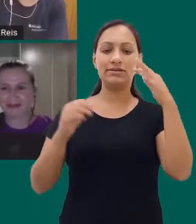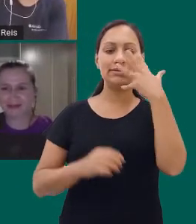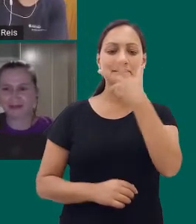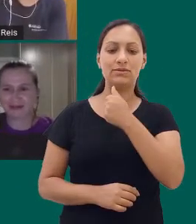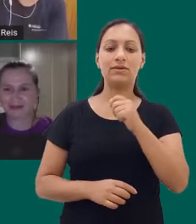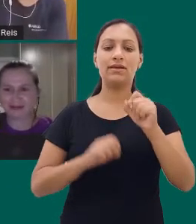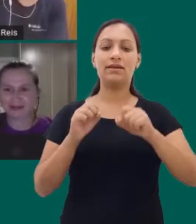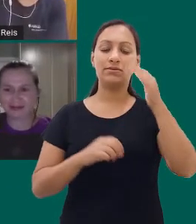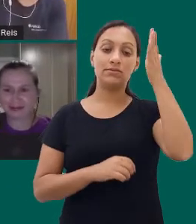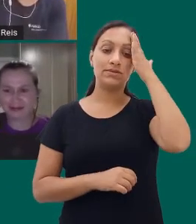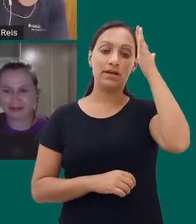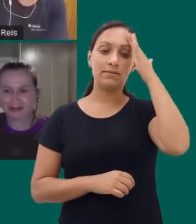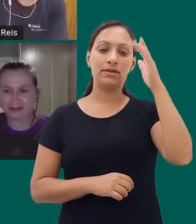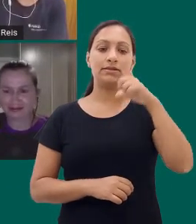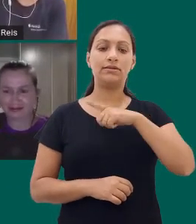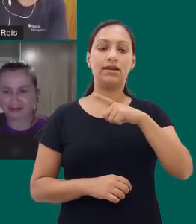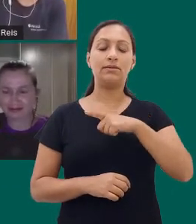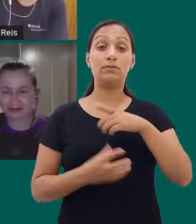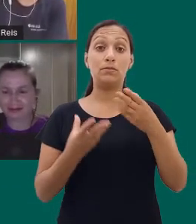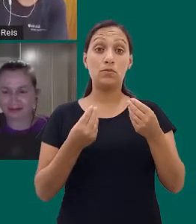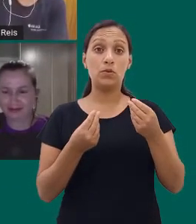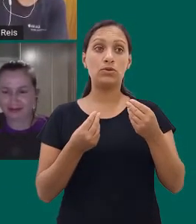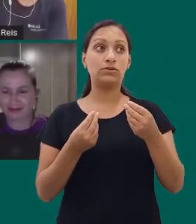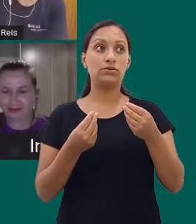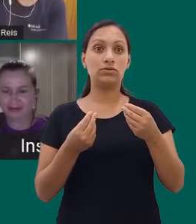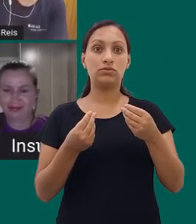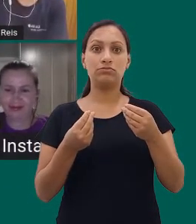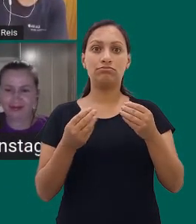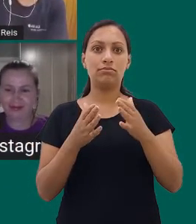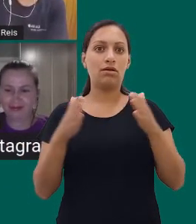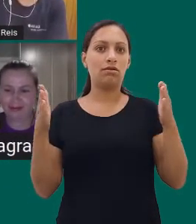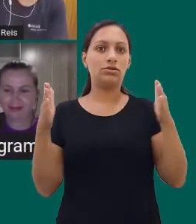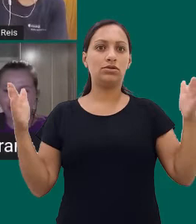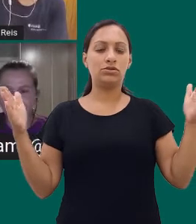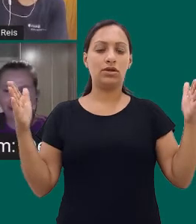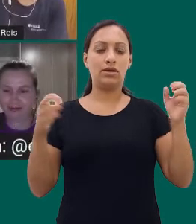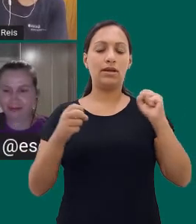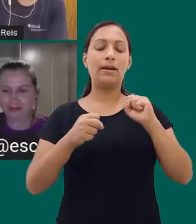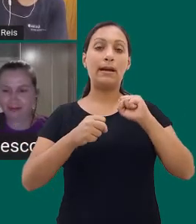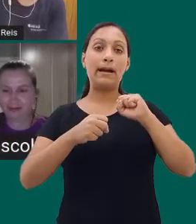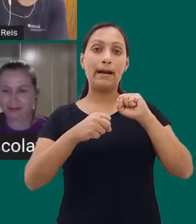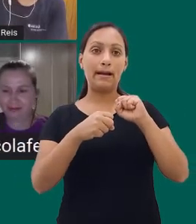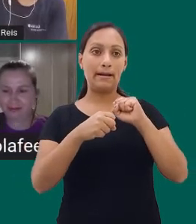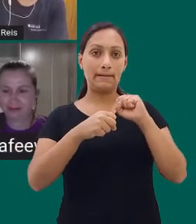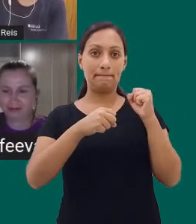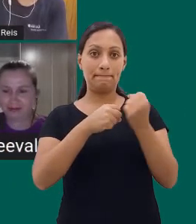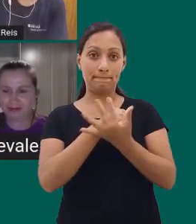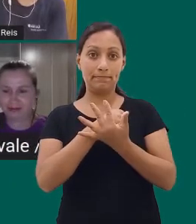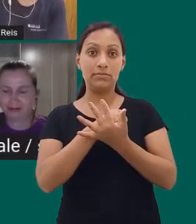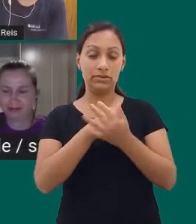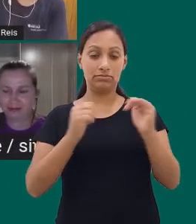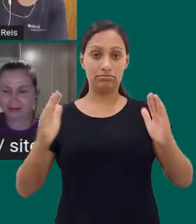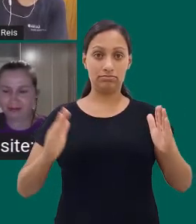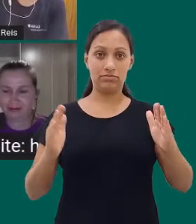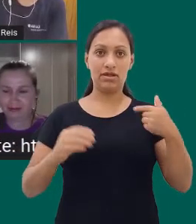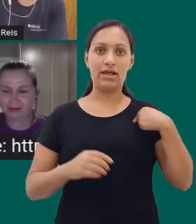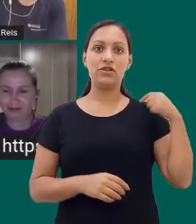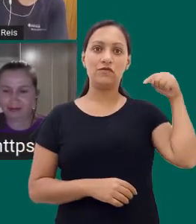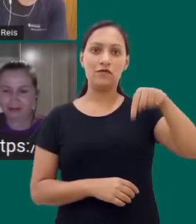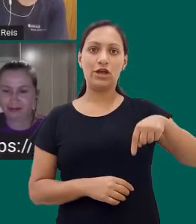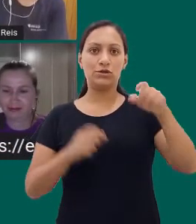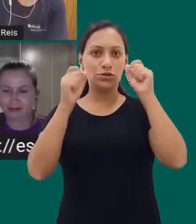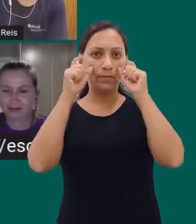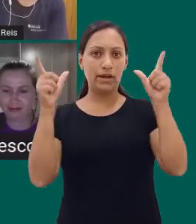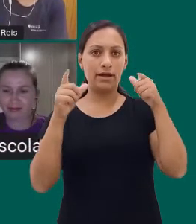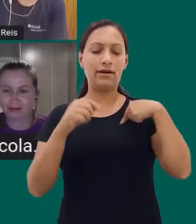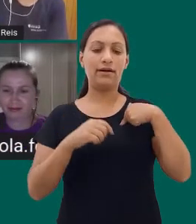live, a Fevale tem tanto espaço, que na pandemia o pessoal do ensino médio veio para cá, para a universidade de manhã, e deixou a escola